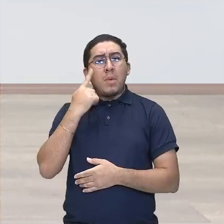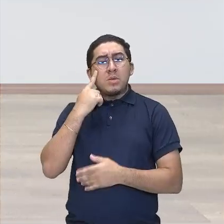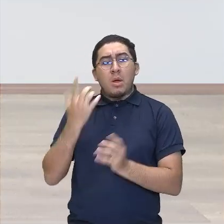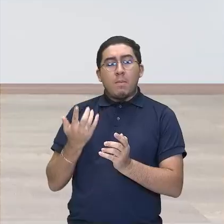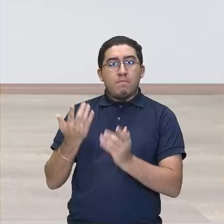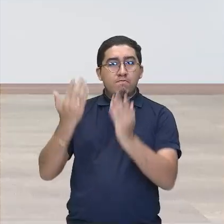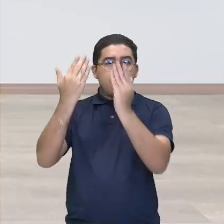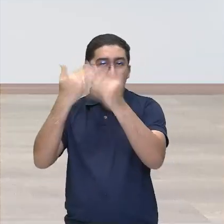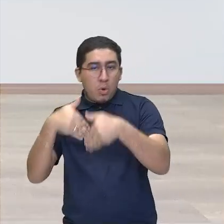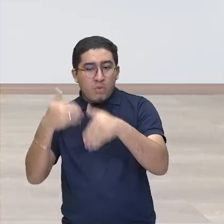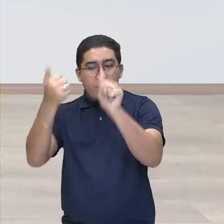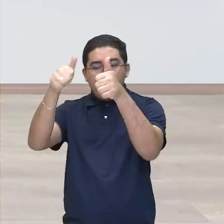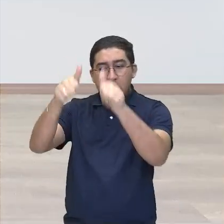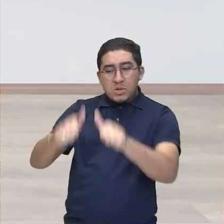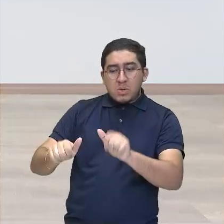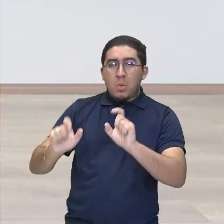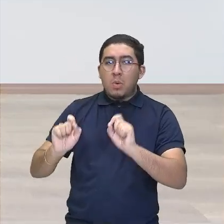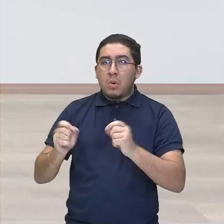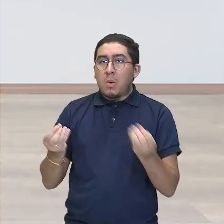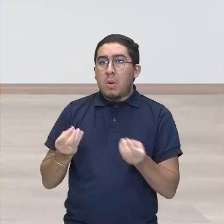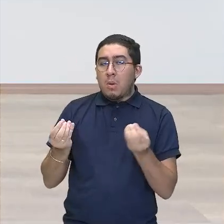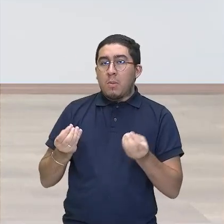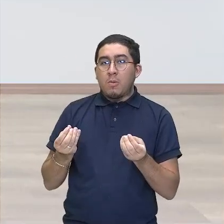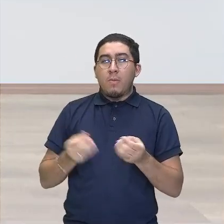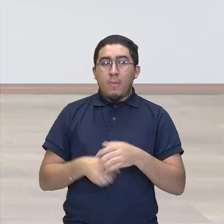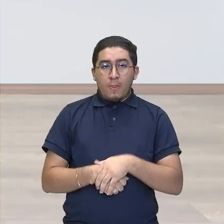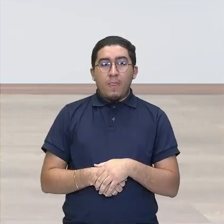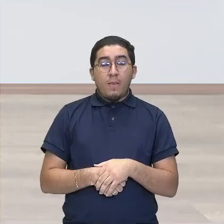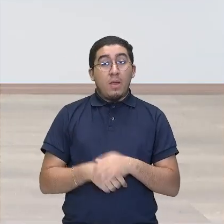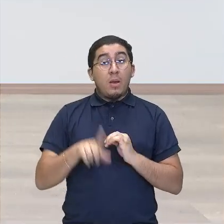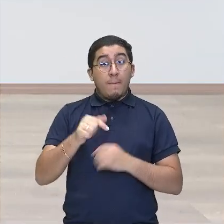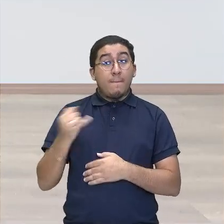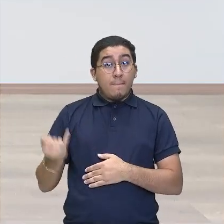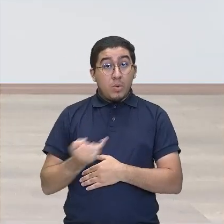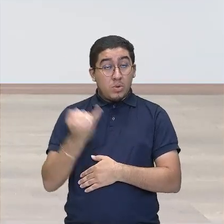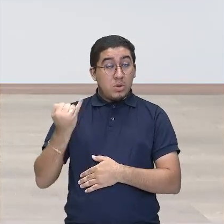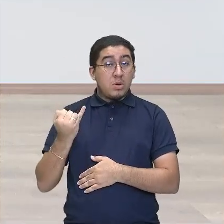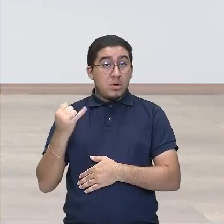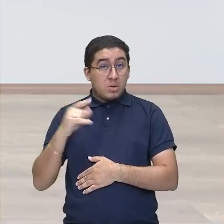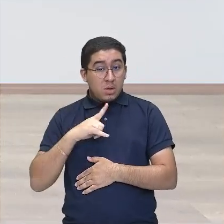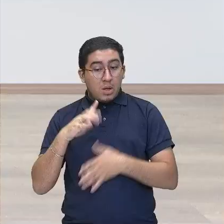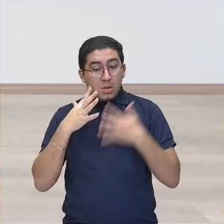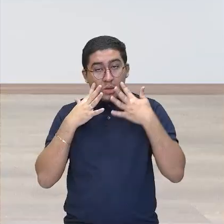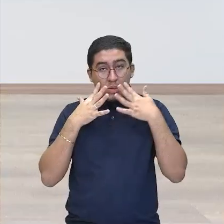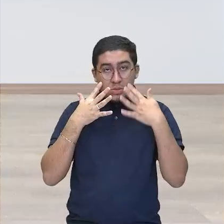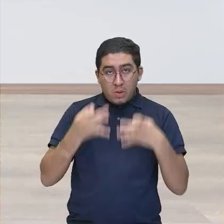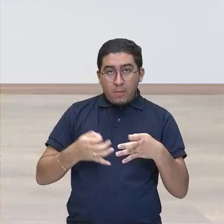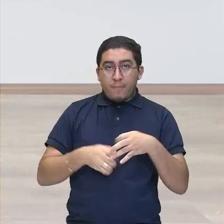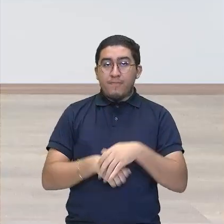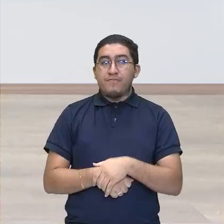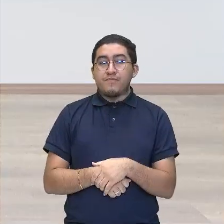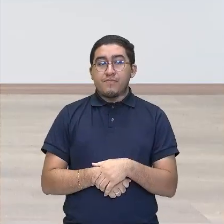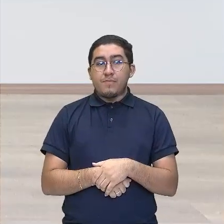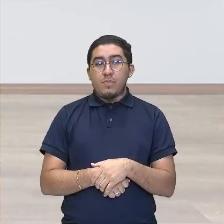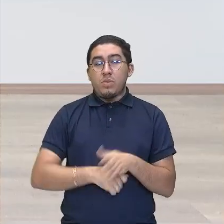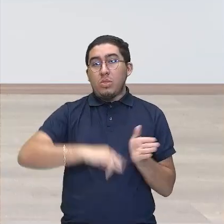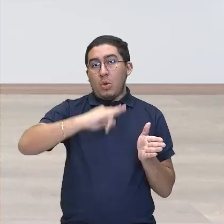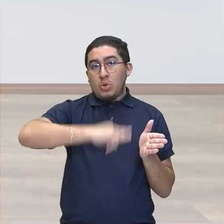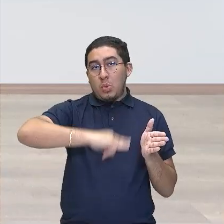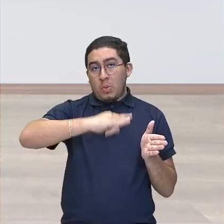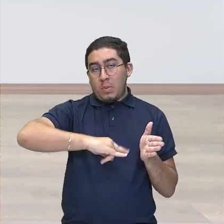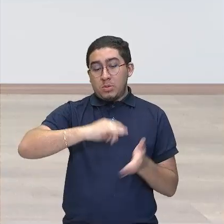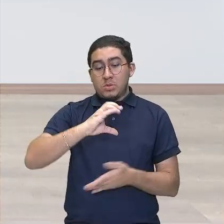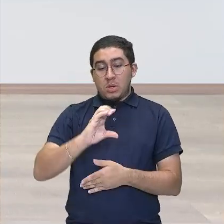avaliativos. Então, é muito importante que os professores estejam atentos a isso. O CSA é um documento extremamente importante,